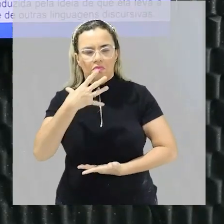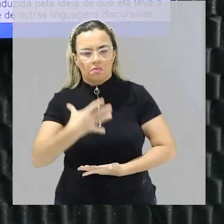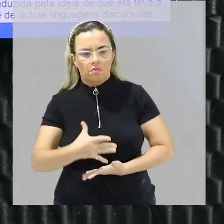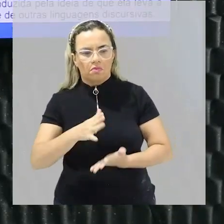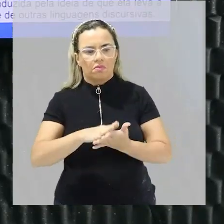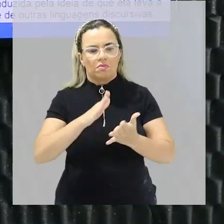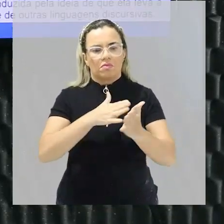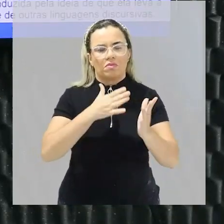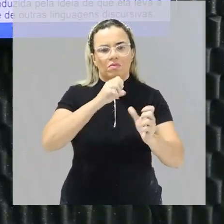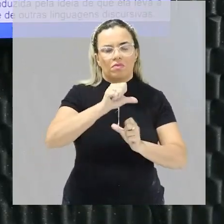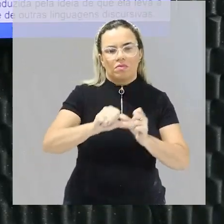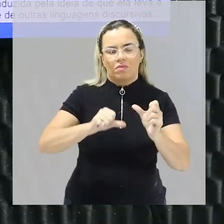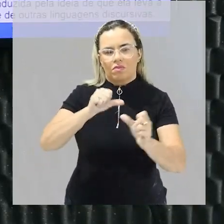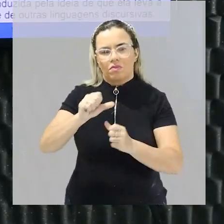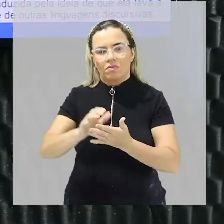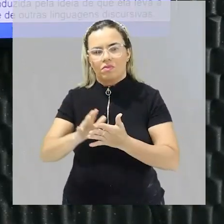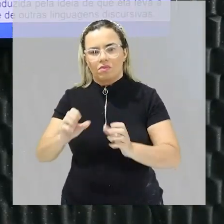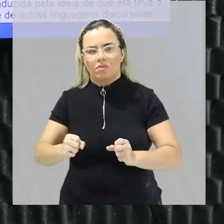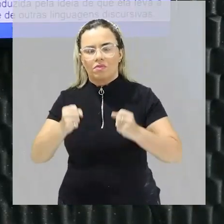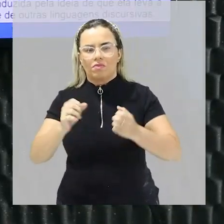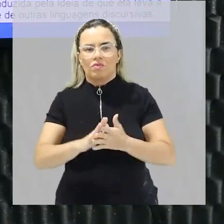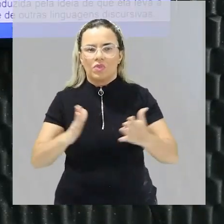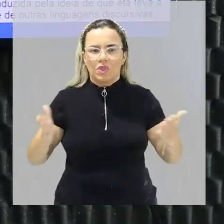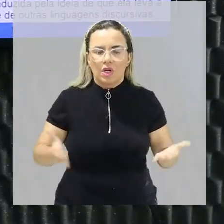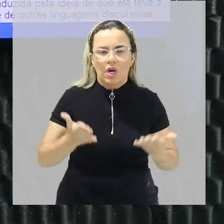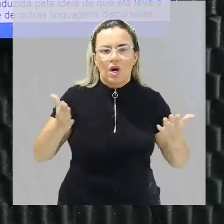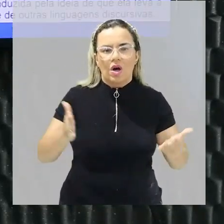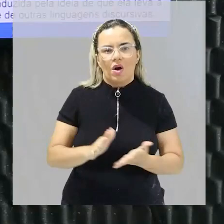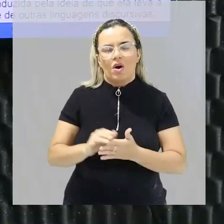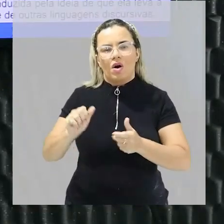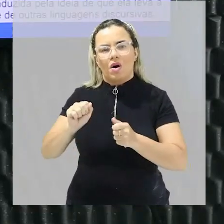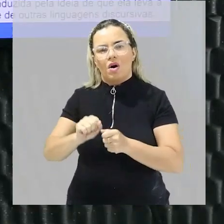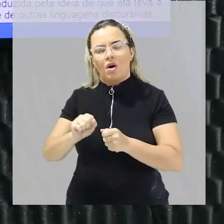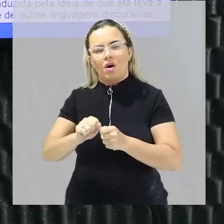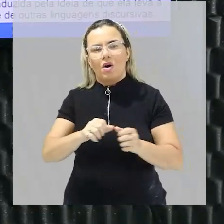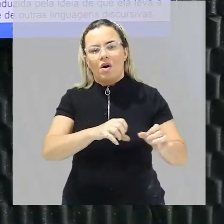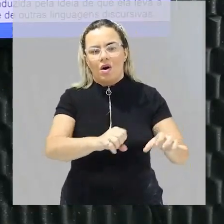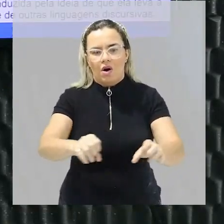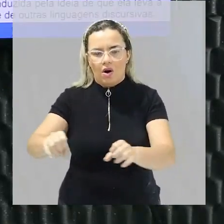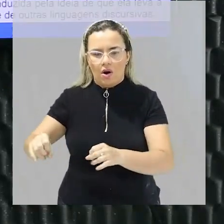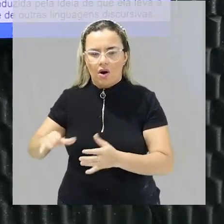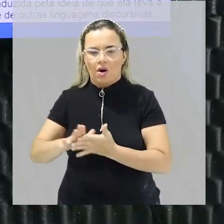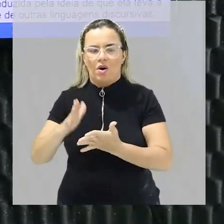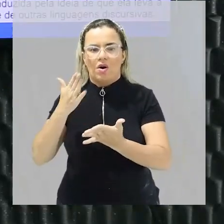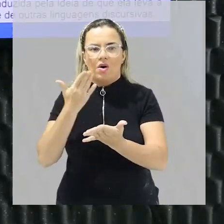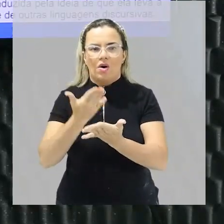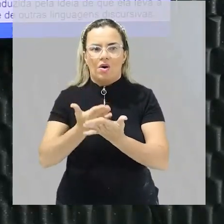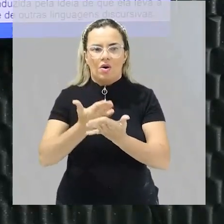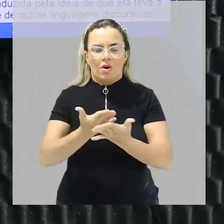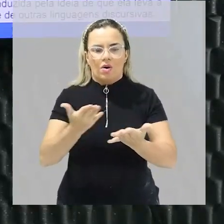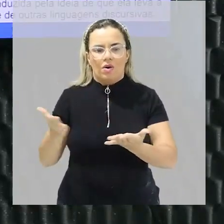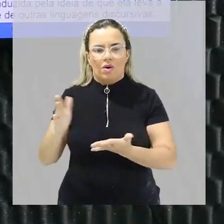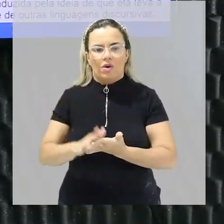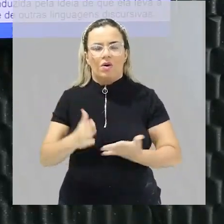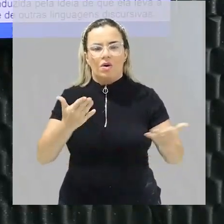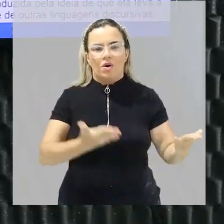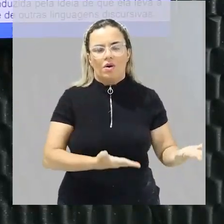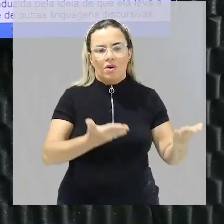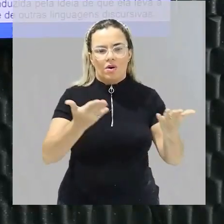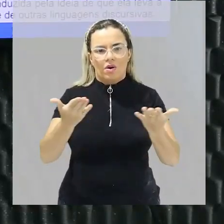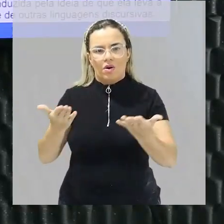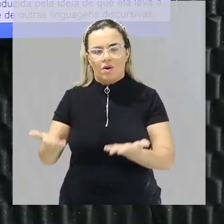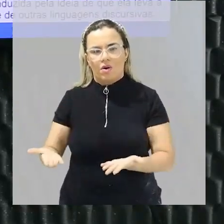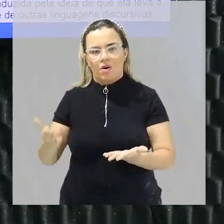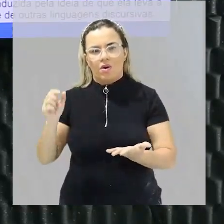enquanto transformação pode promover como ação pedagógica dentro das escolas para os estudantes. Então eu convido vocês,